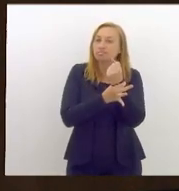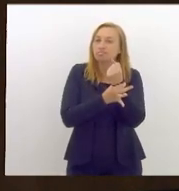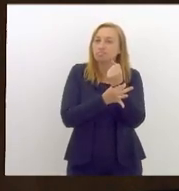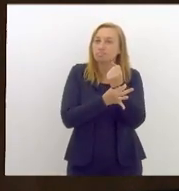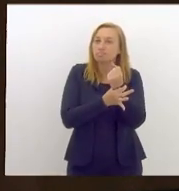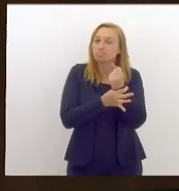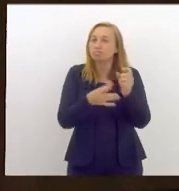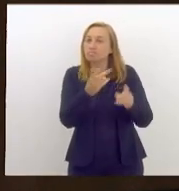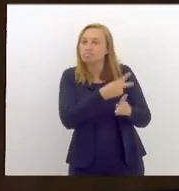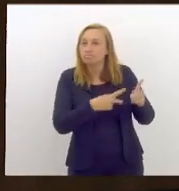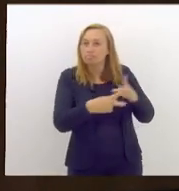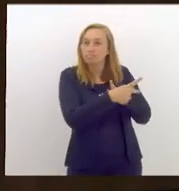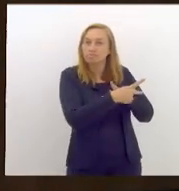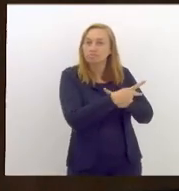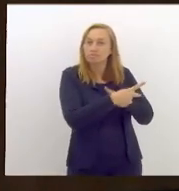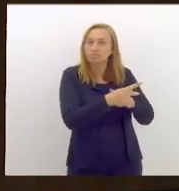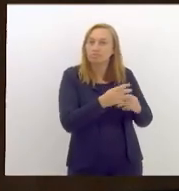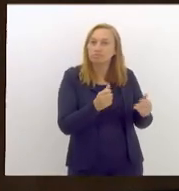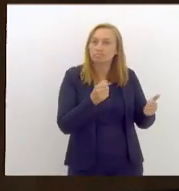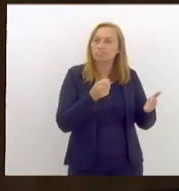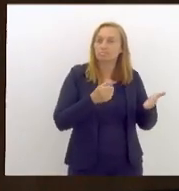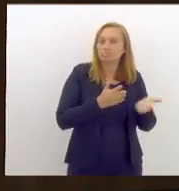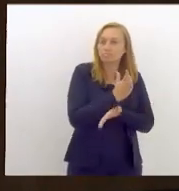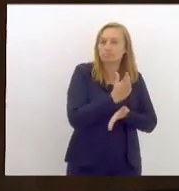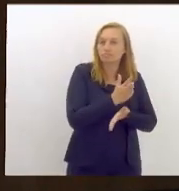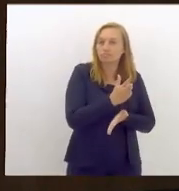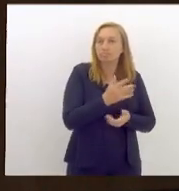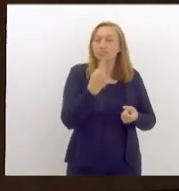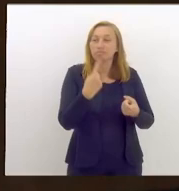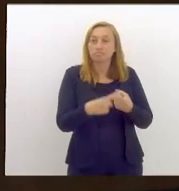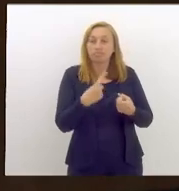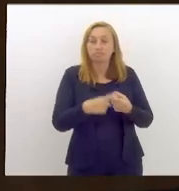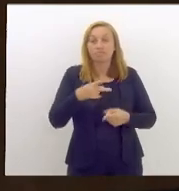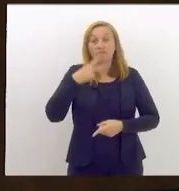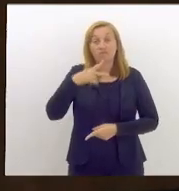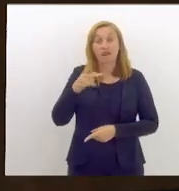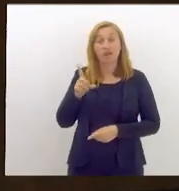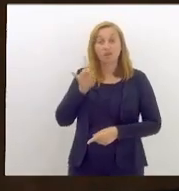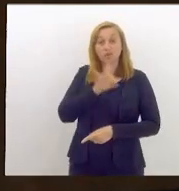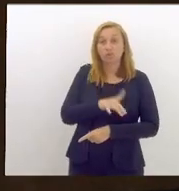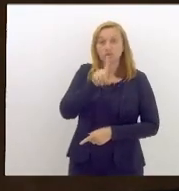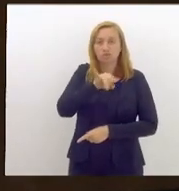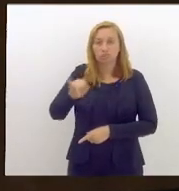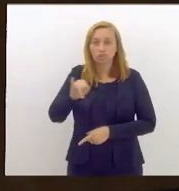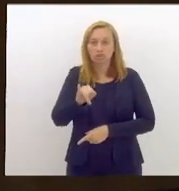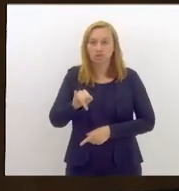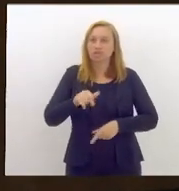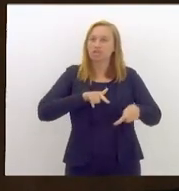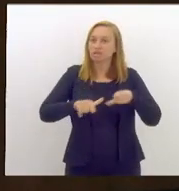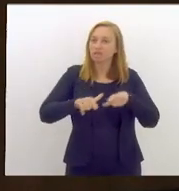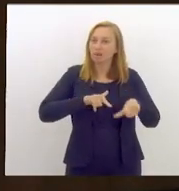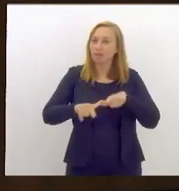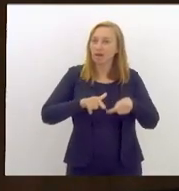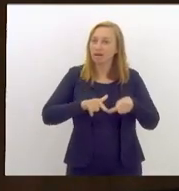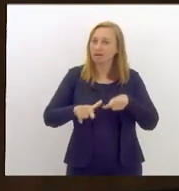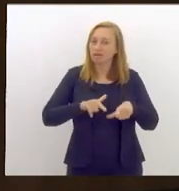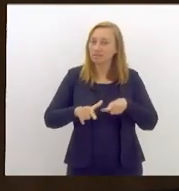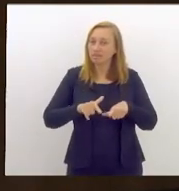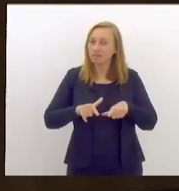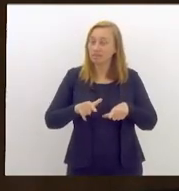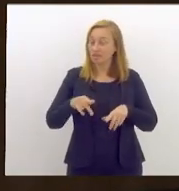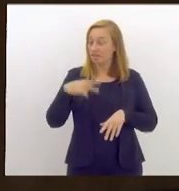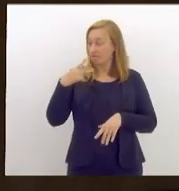previdência contributiva que tenha sido aprovado porque falar no último dia de legislação último dia da legislatura